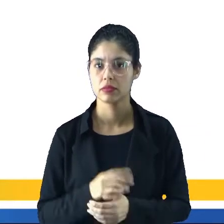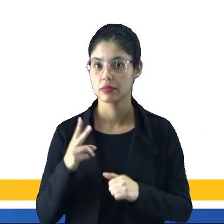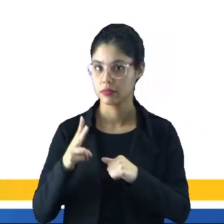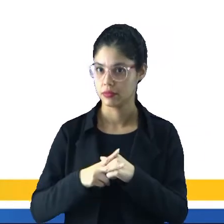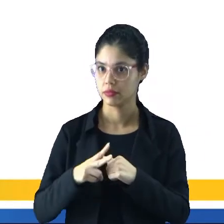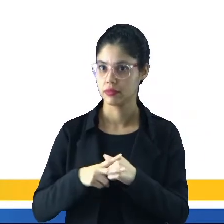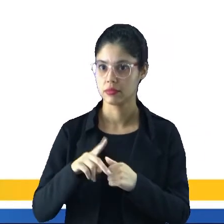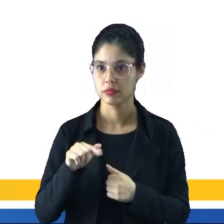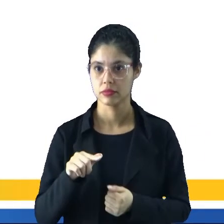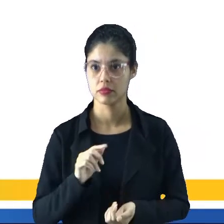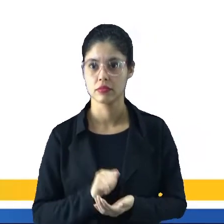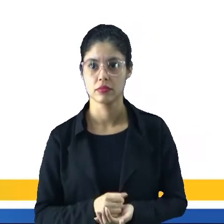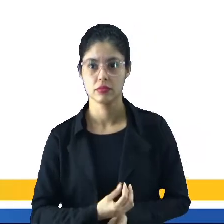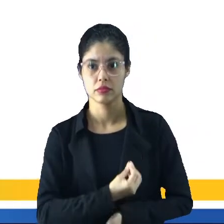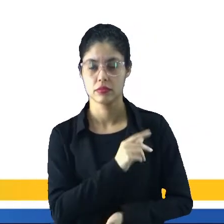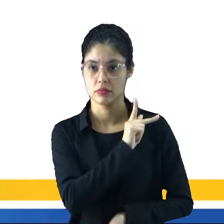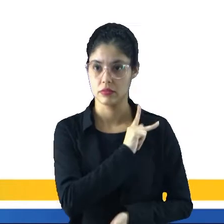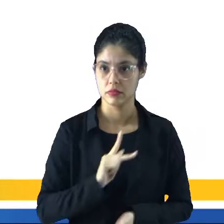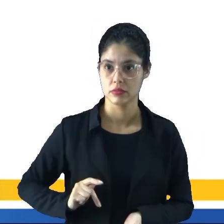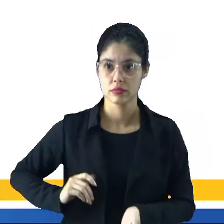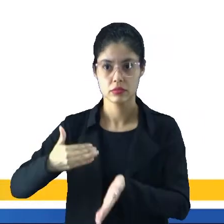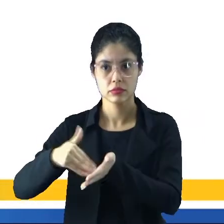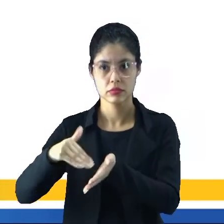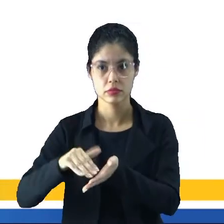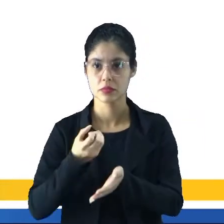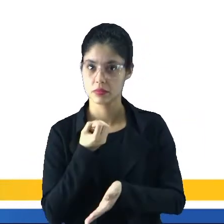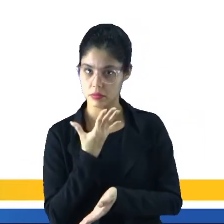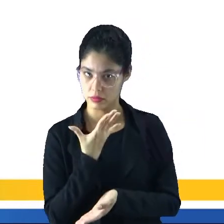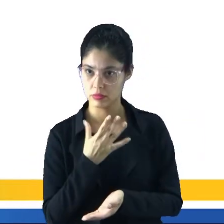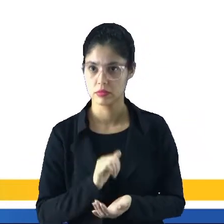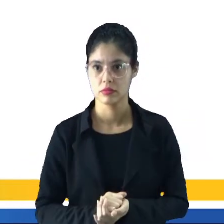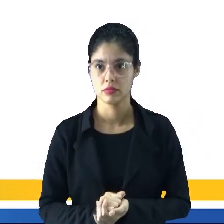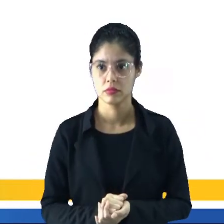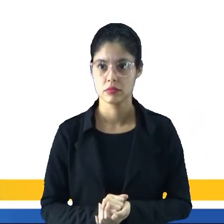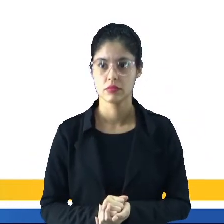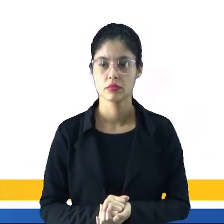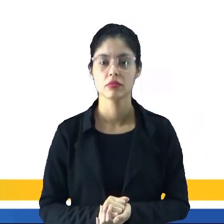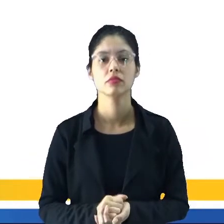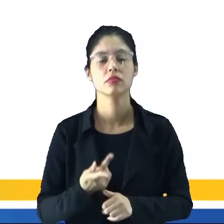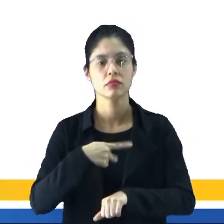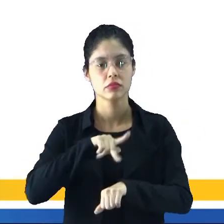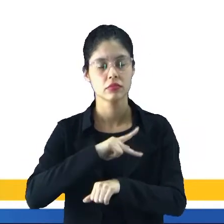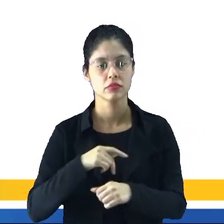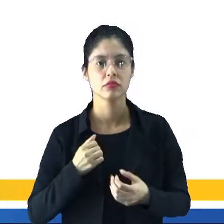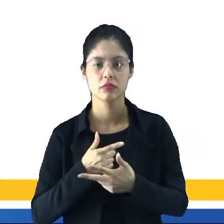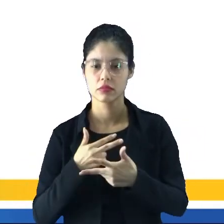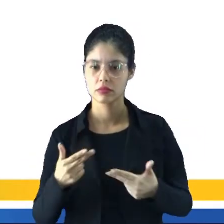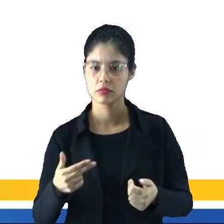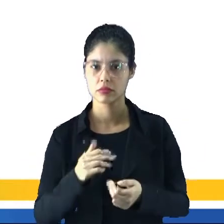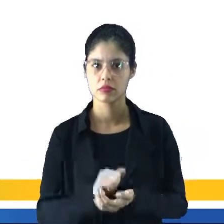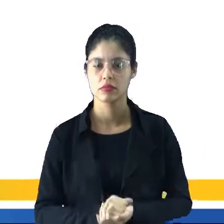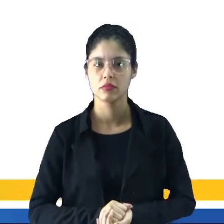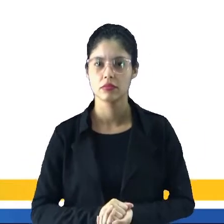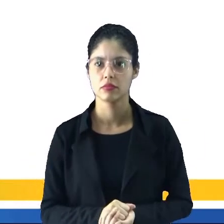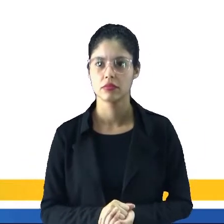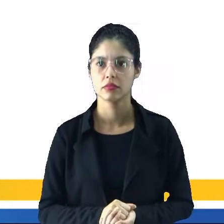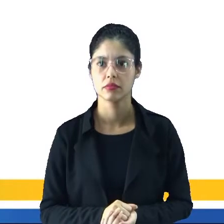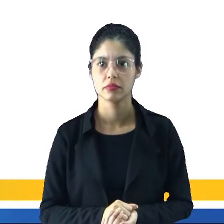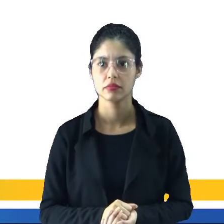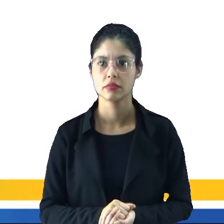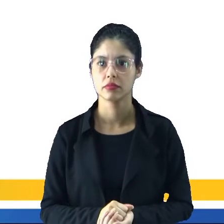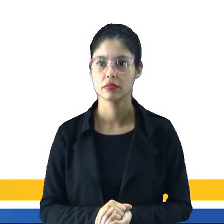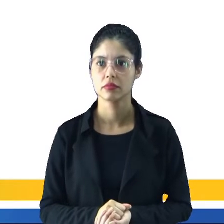Verbo, né, galera? Tá dizendo, um presidente deve administrar bem os recursos de seu